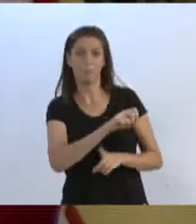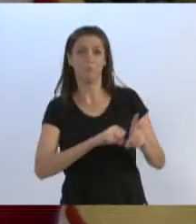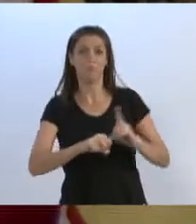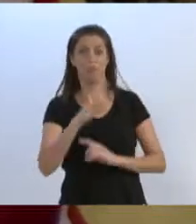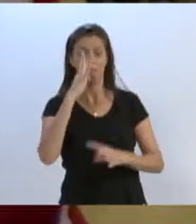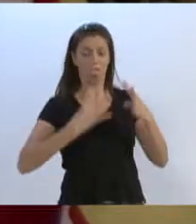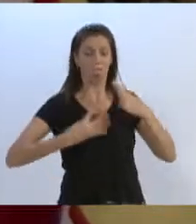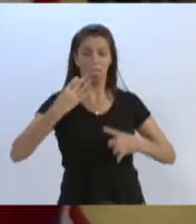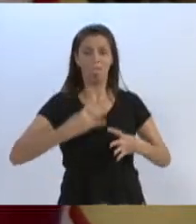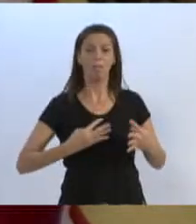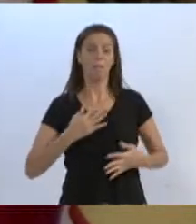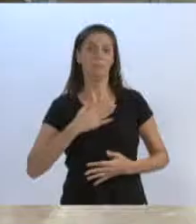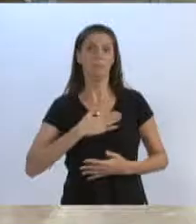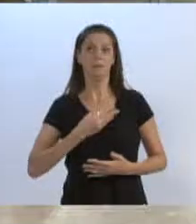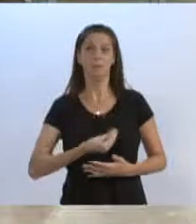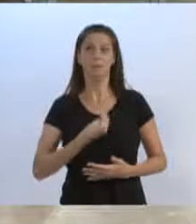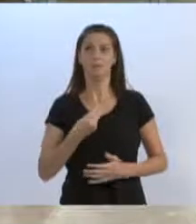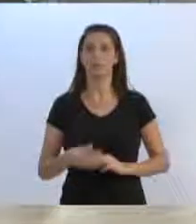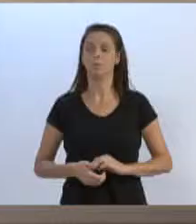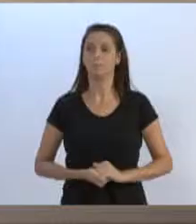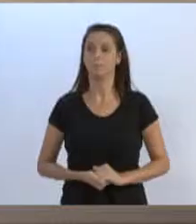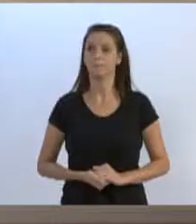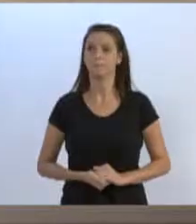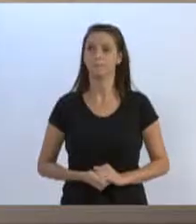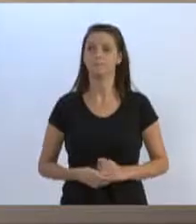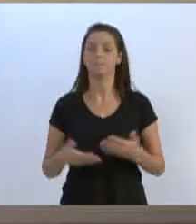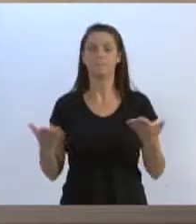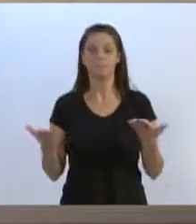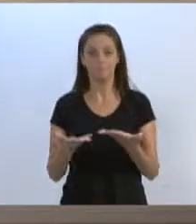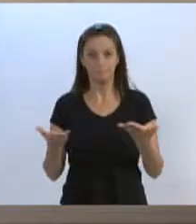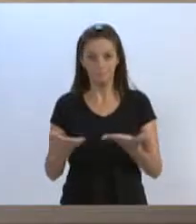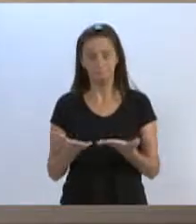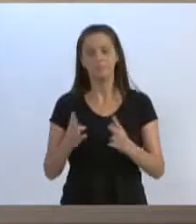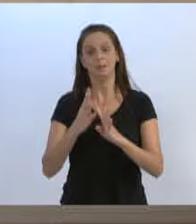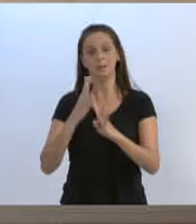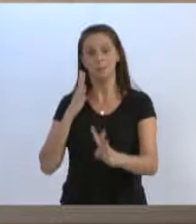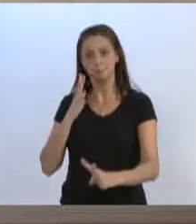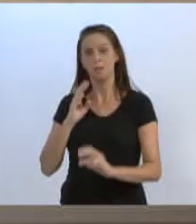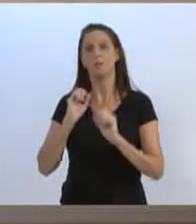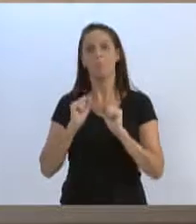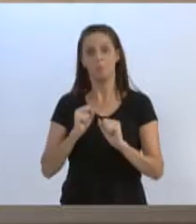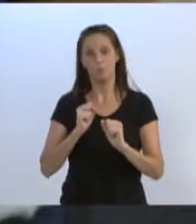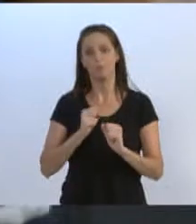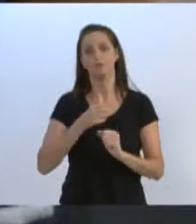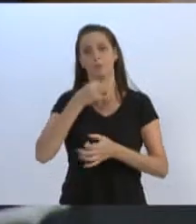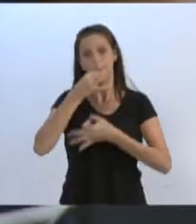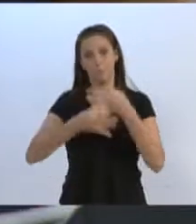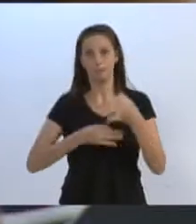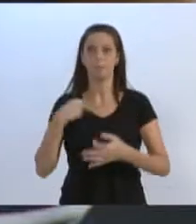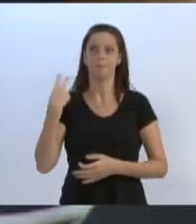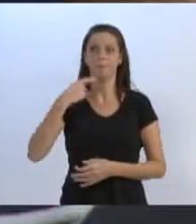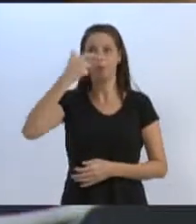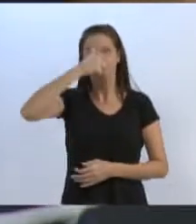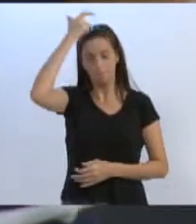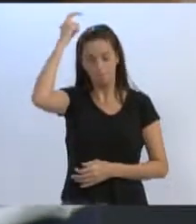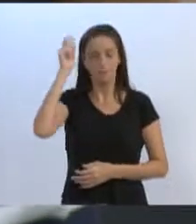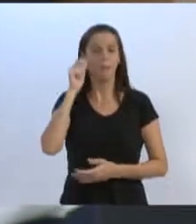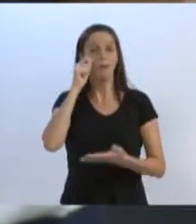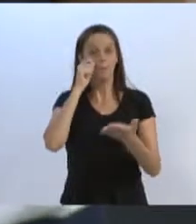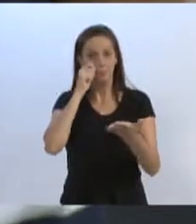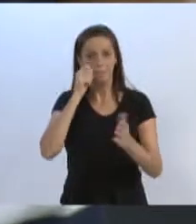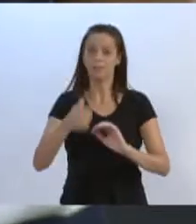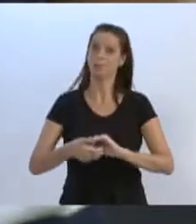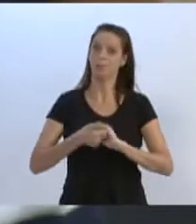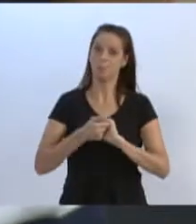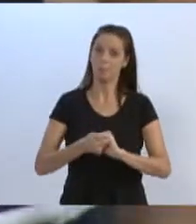parte. Vamos ouvir também, com autorização do orador, em a parte, vereador Adriano Pereira. Vereador Almir, quero